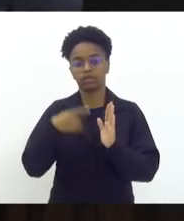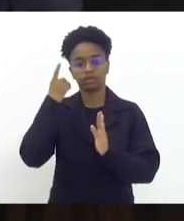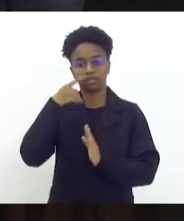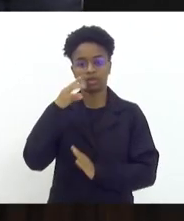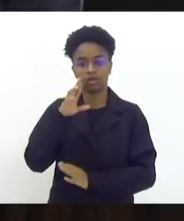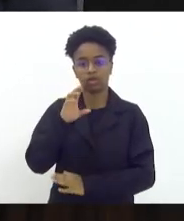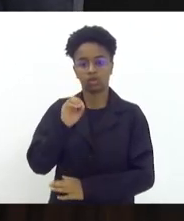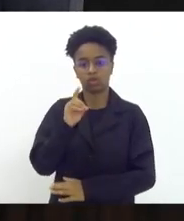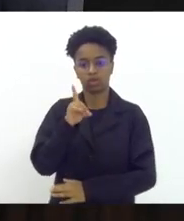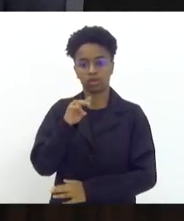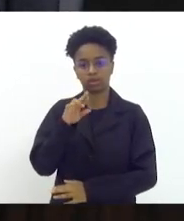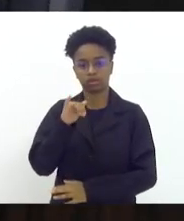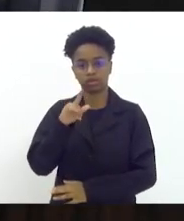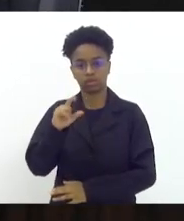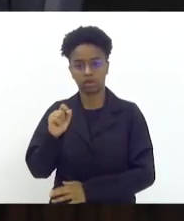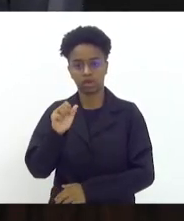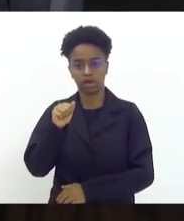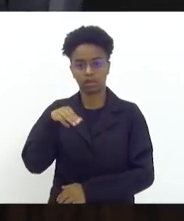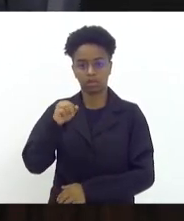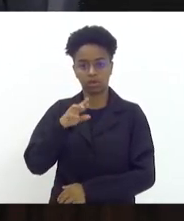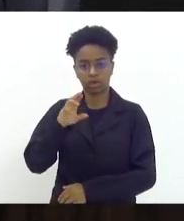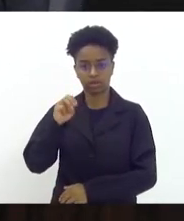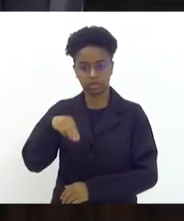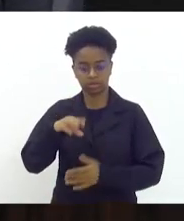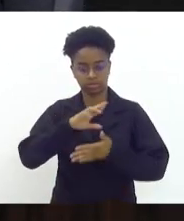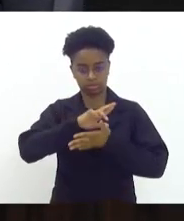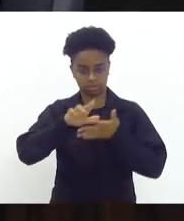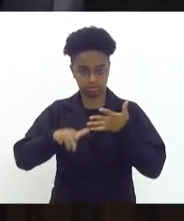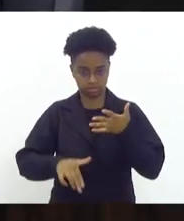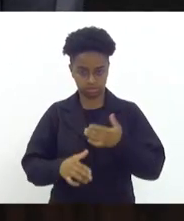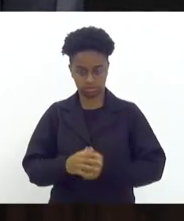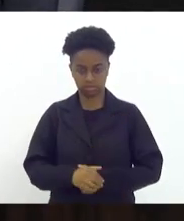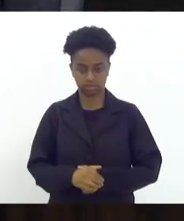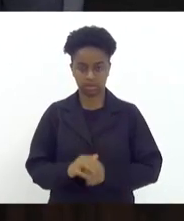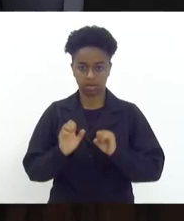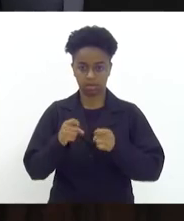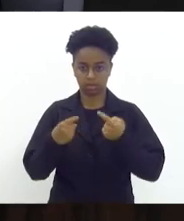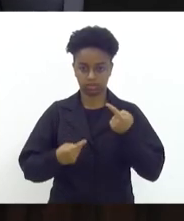Rodrigo Amorim Alan Lopes munir Neto e Vinícius